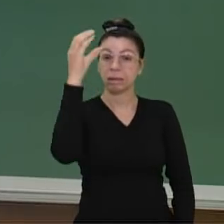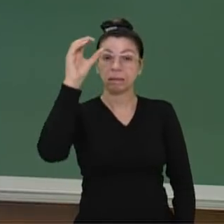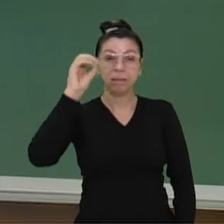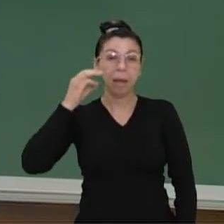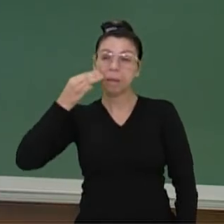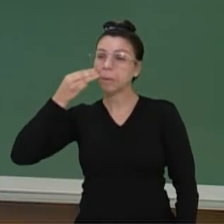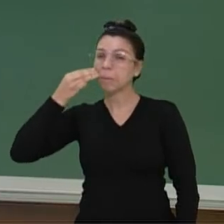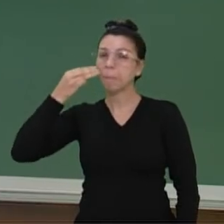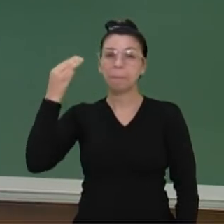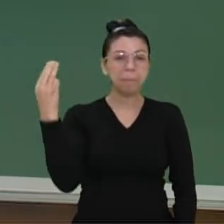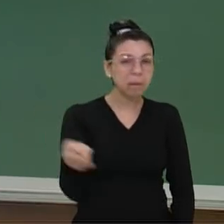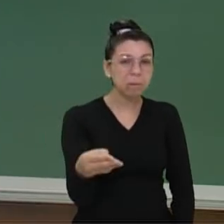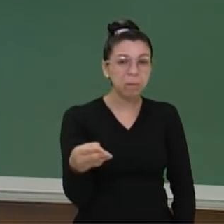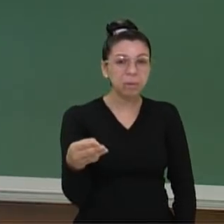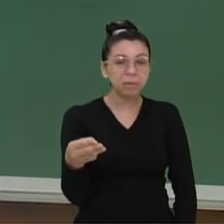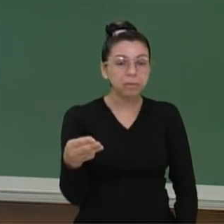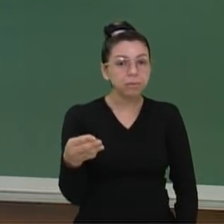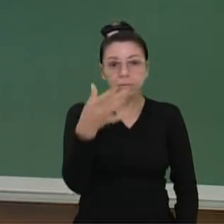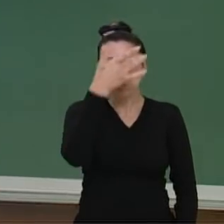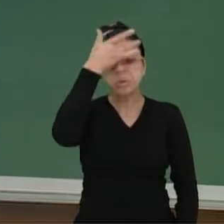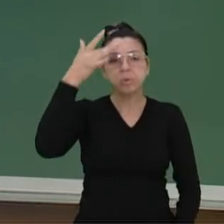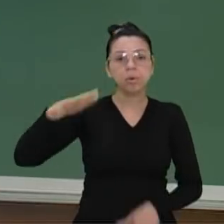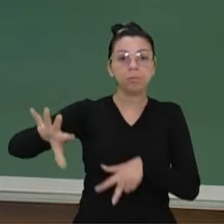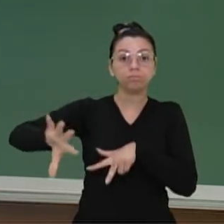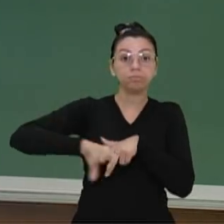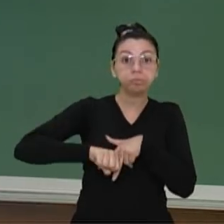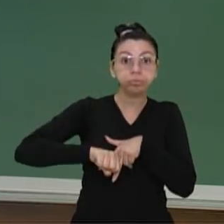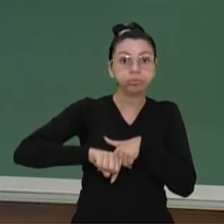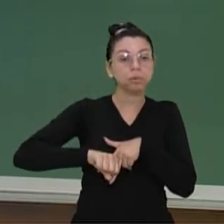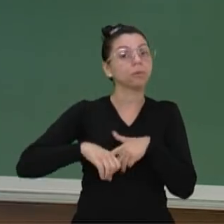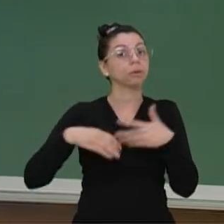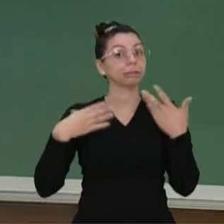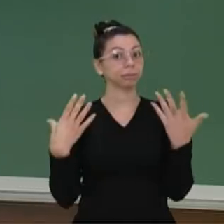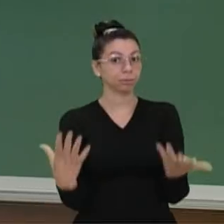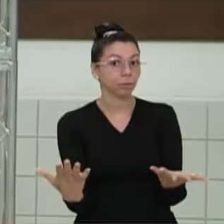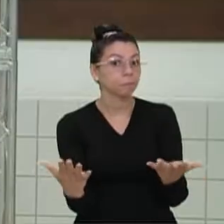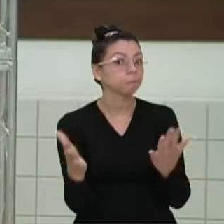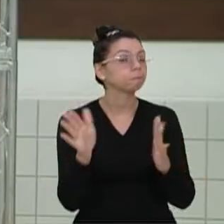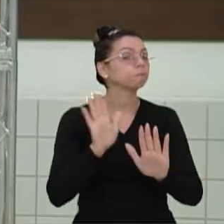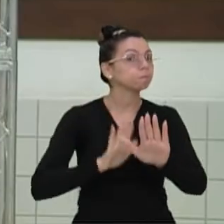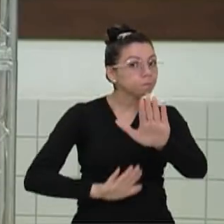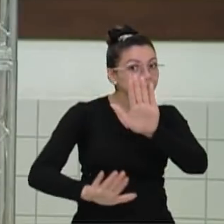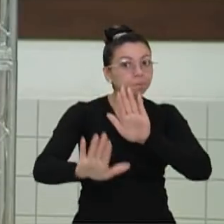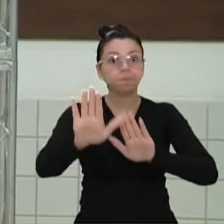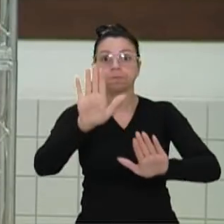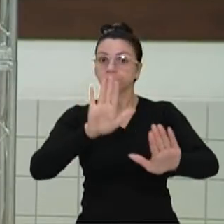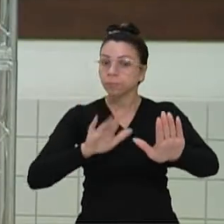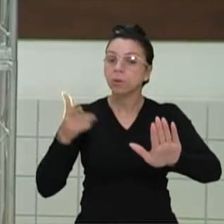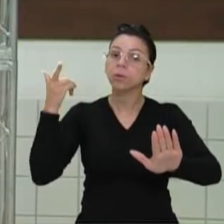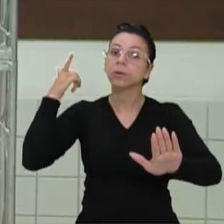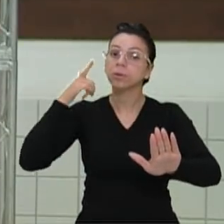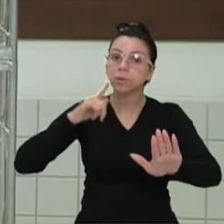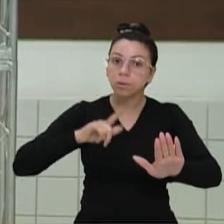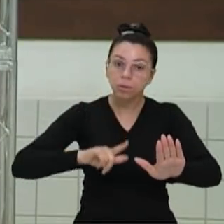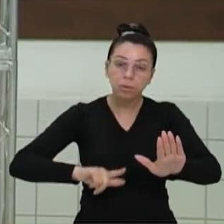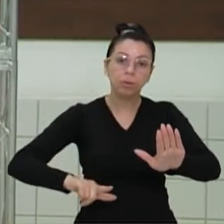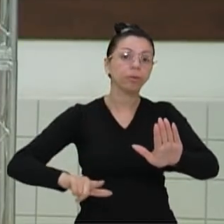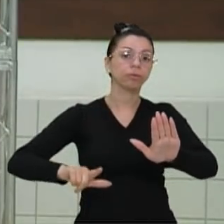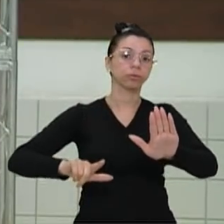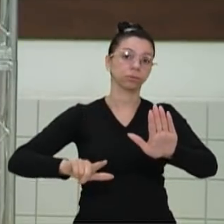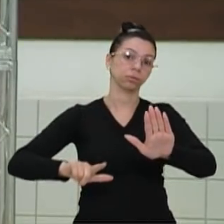10 milhões de infectados. Então, gente, vale a pena cuidar, né? De novo, o professor NEC vai repetir